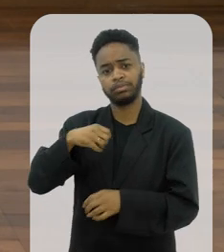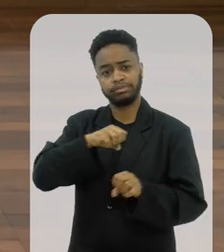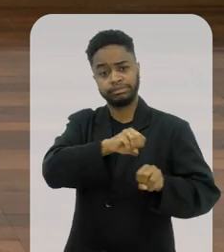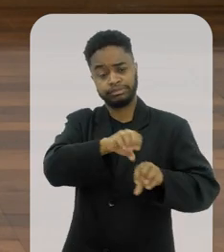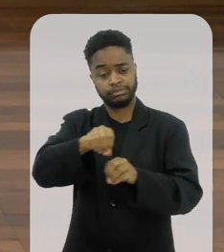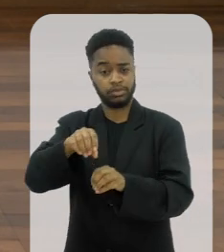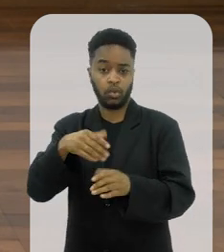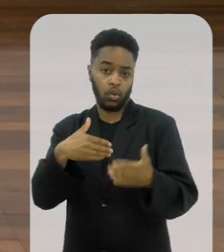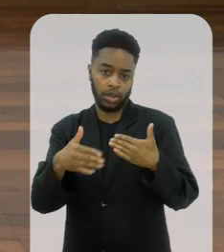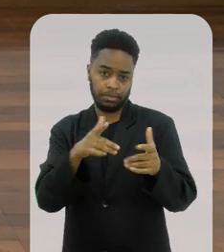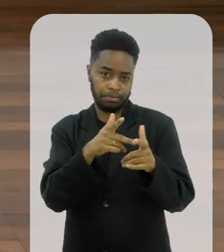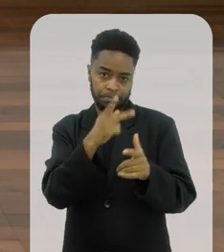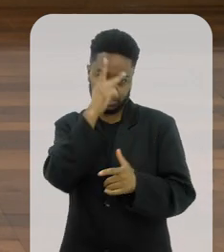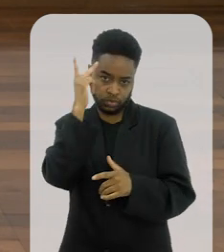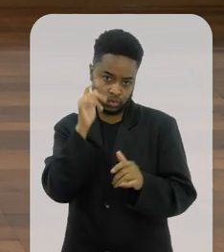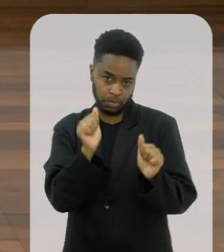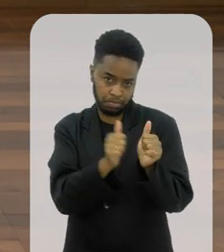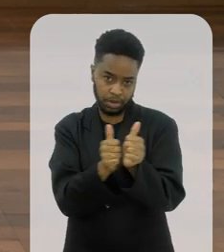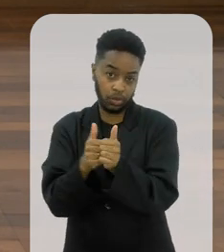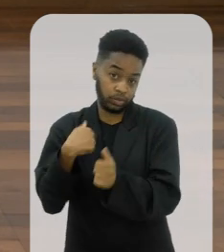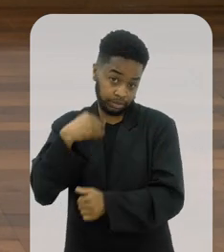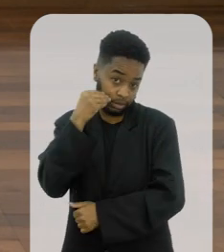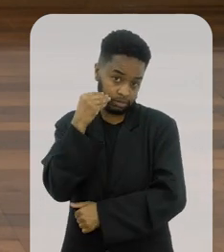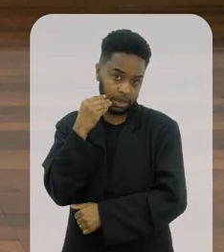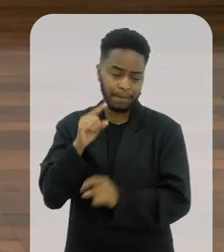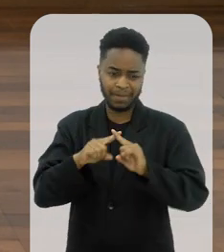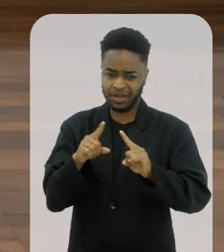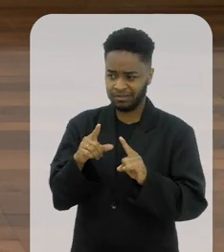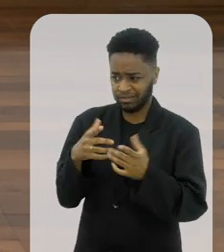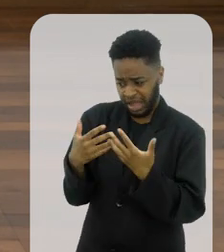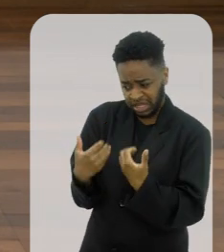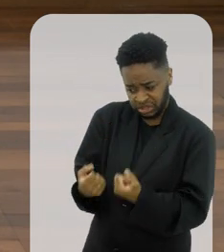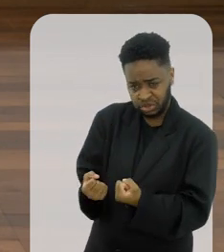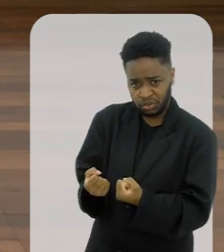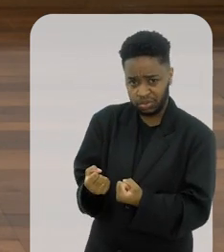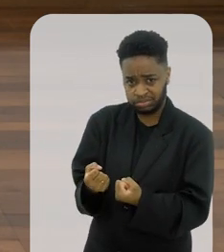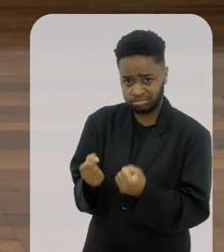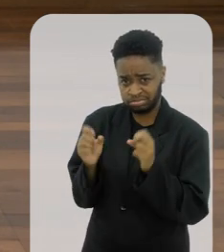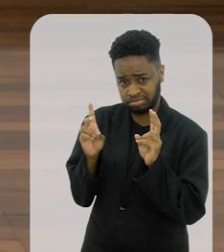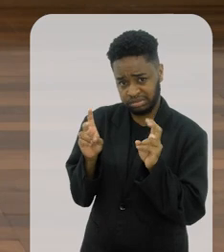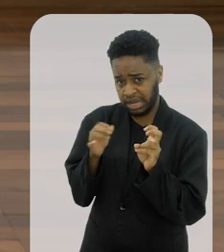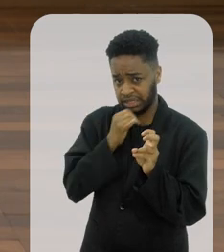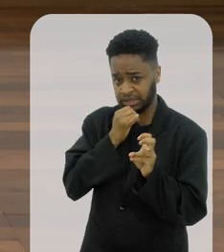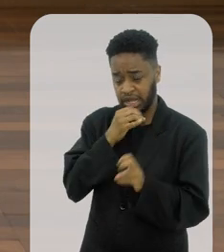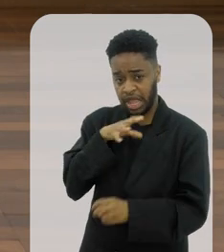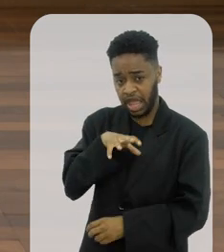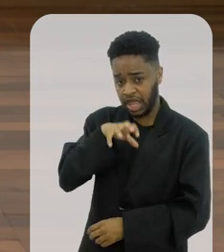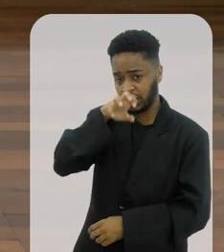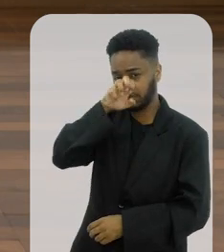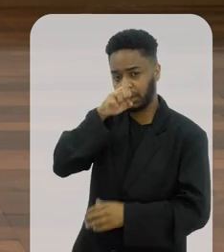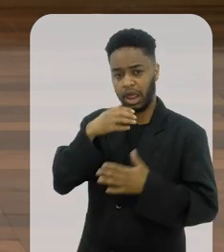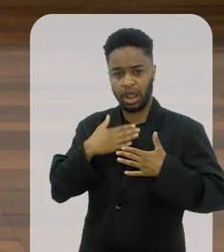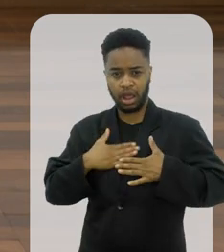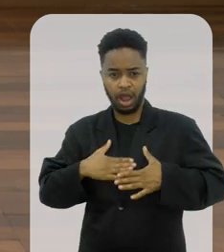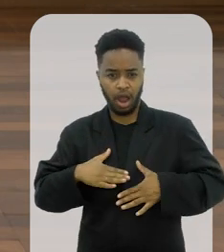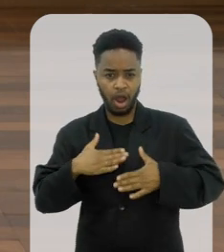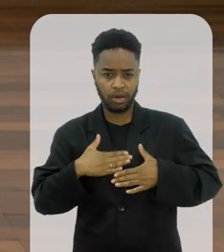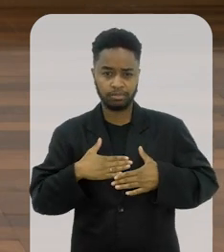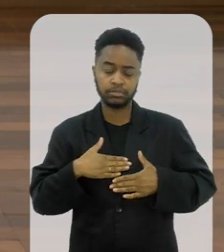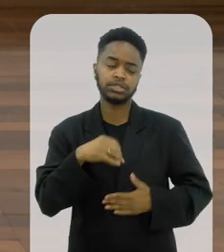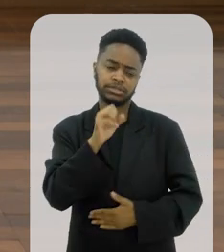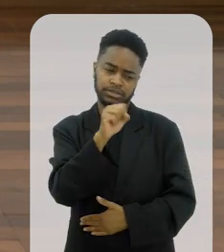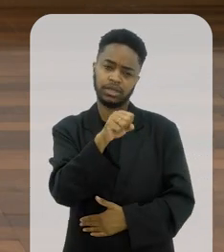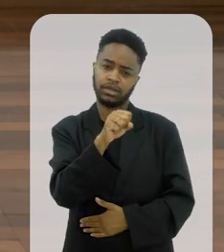para todo mundo que está à minha volta. Eu tento, né? E eles desenvolveram isso? Pelo menos essa parte do respirar